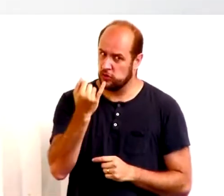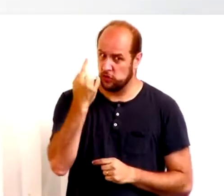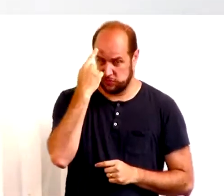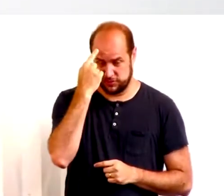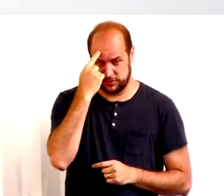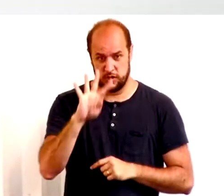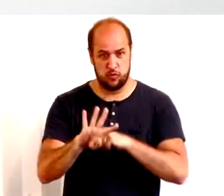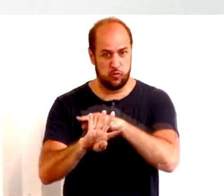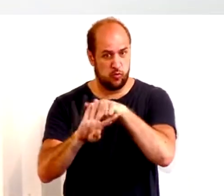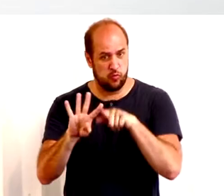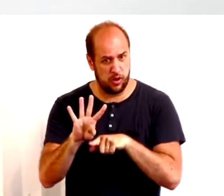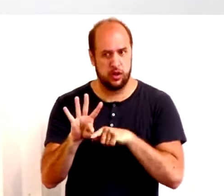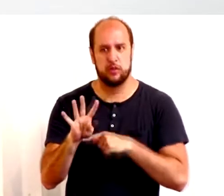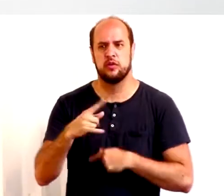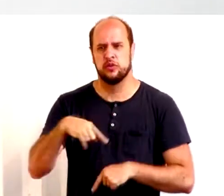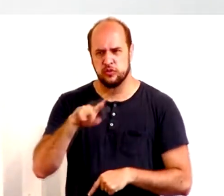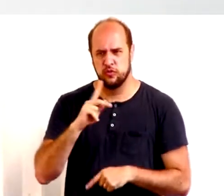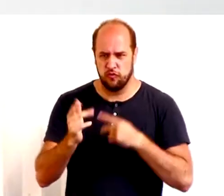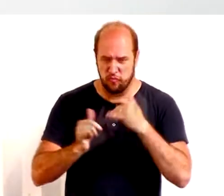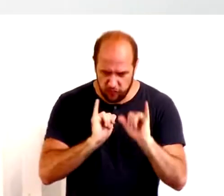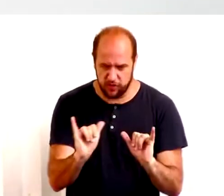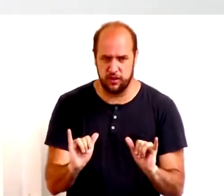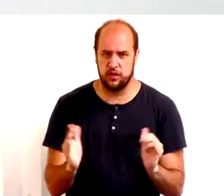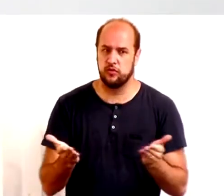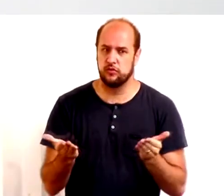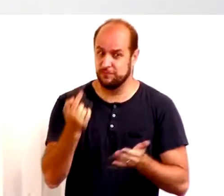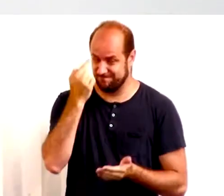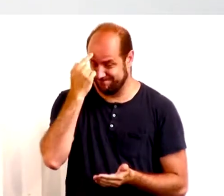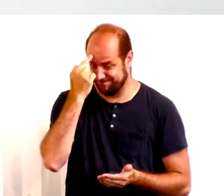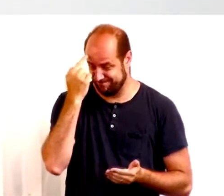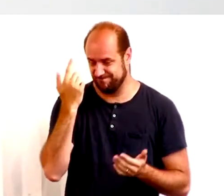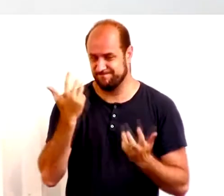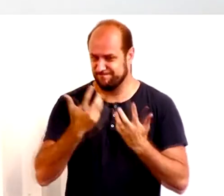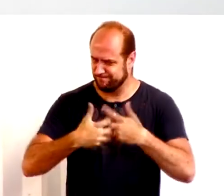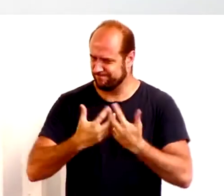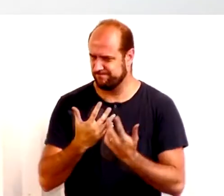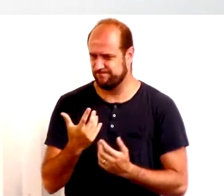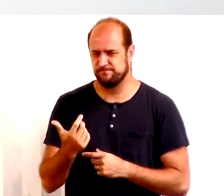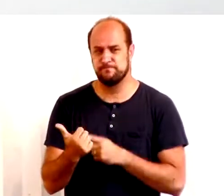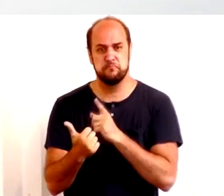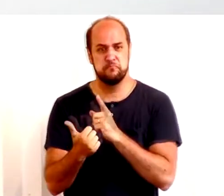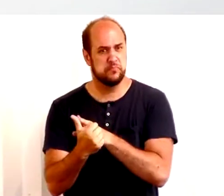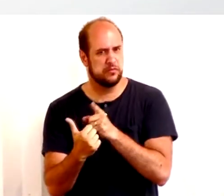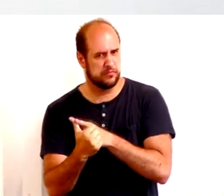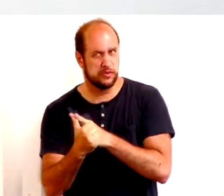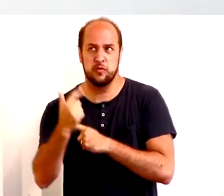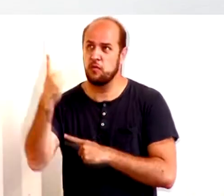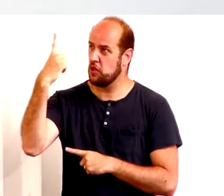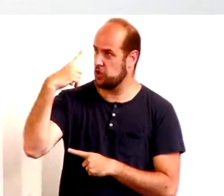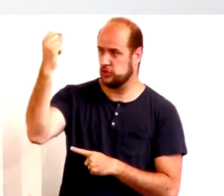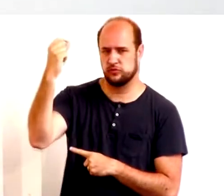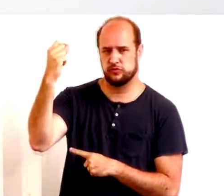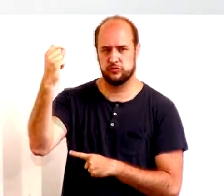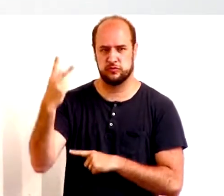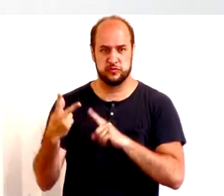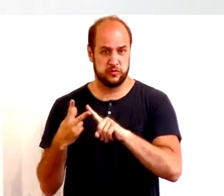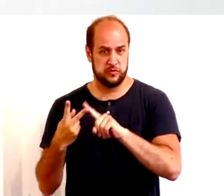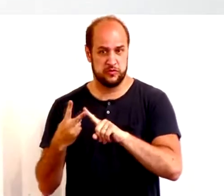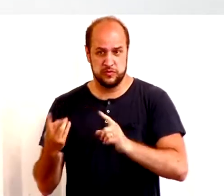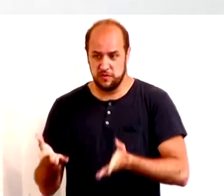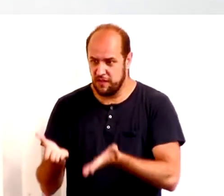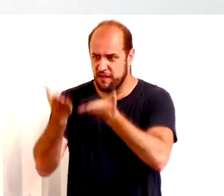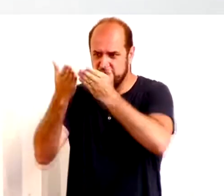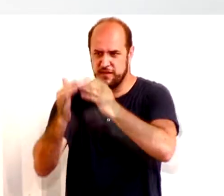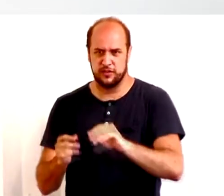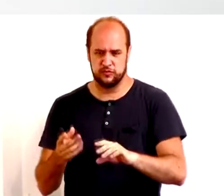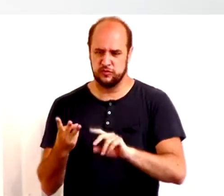estas 4 bases que nós vamos falar de missão. Primeiro de tudo, nós somos escolhidos, nós somos elevados, nós somos